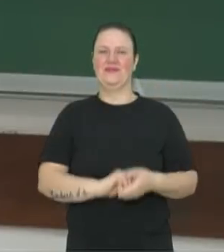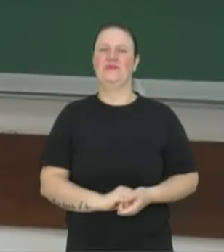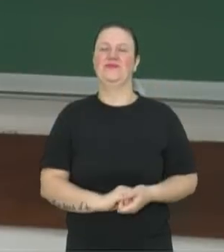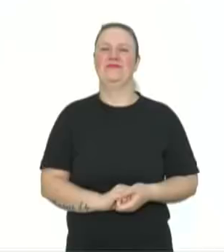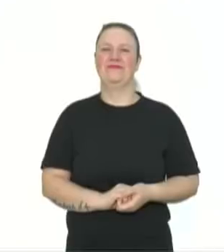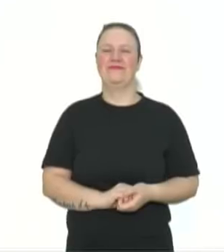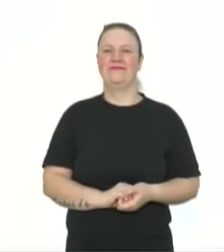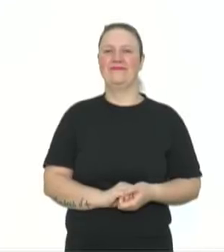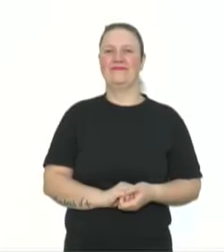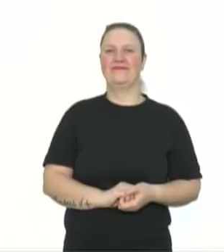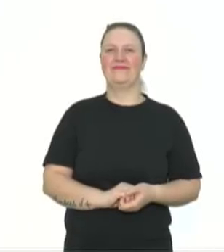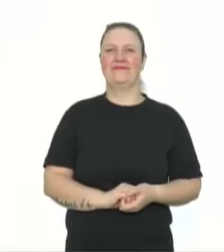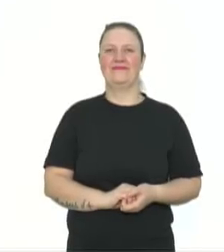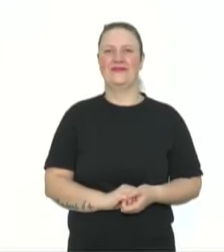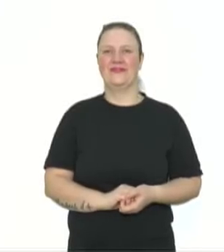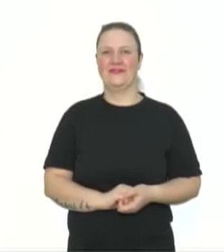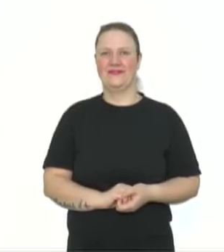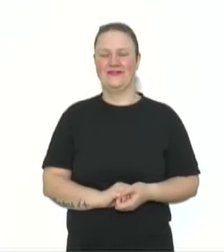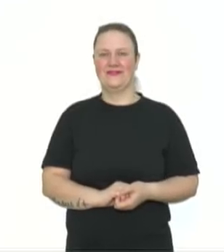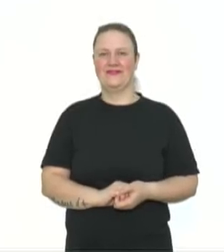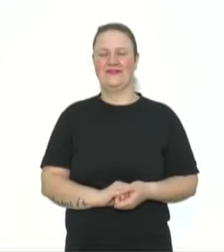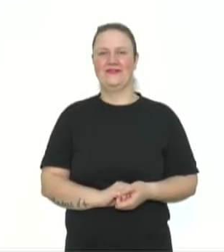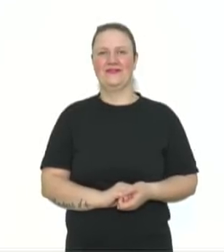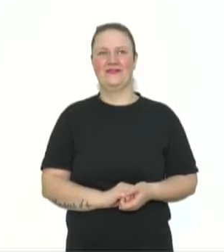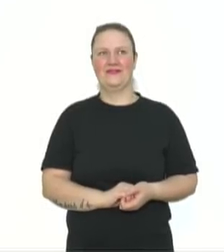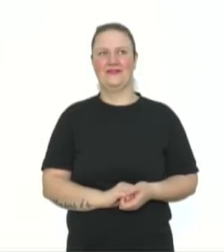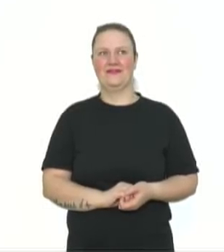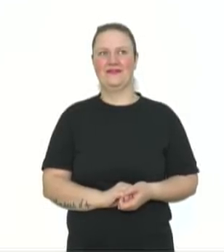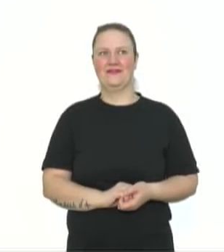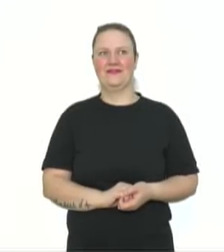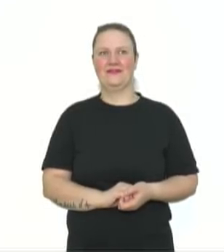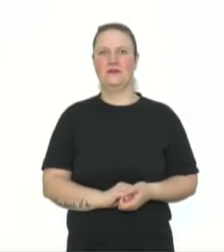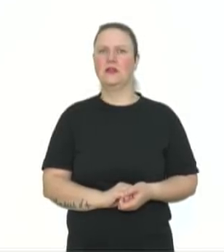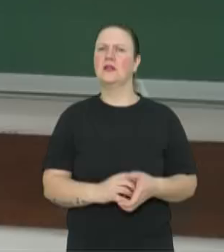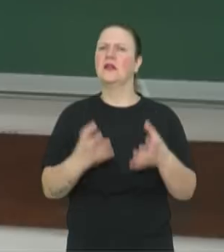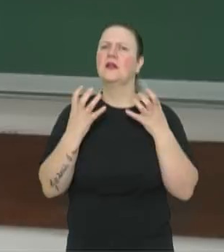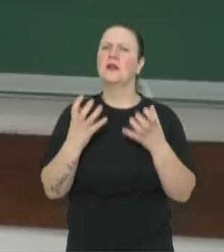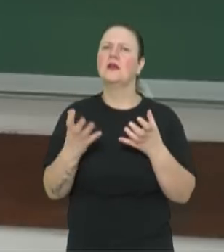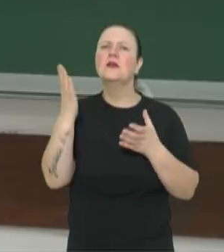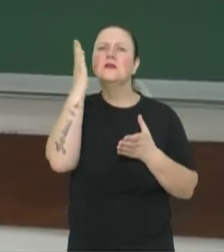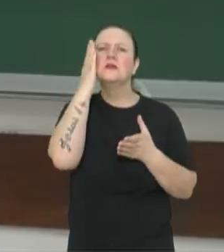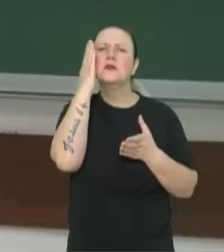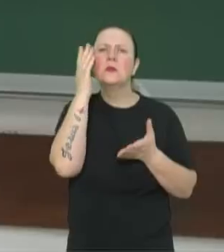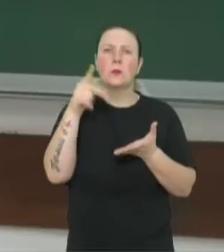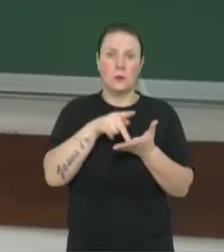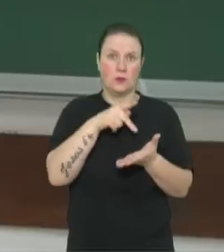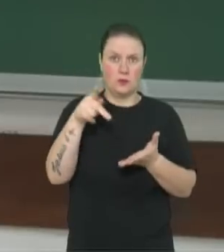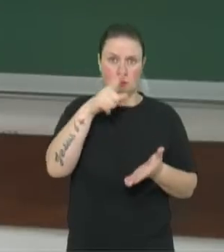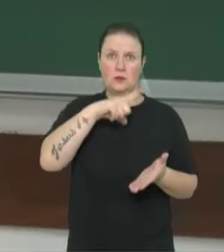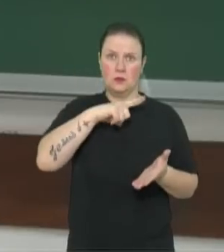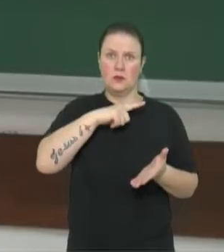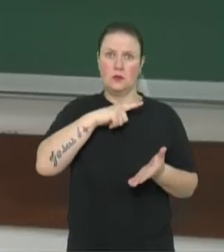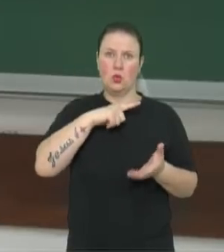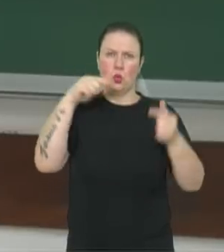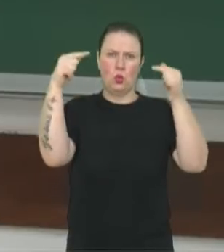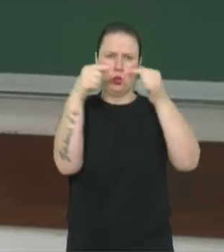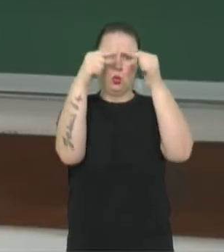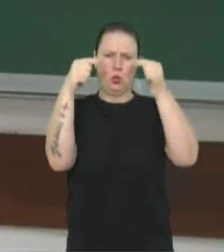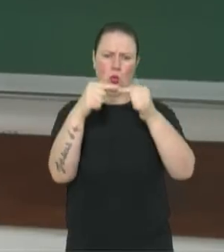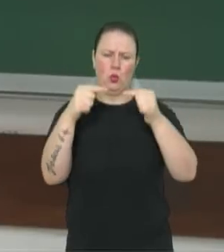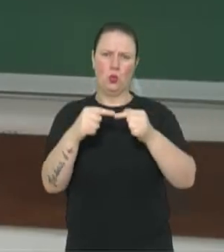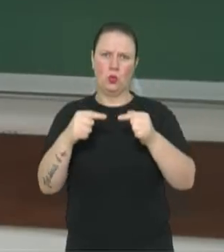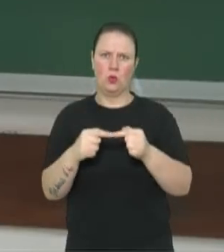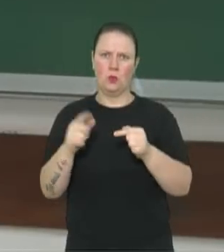blue. Sugar is sweet and so are you. Eu quero saber nesse poema, tem rimas? Quais são as